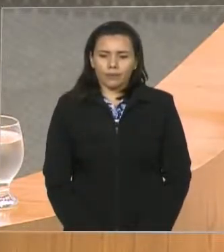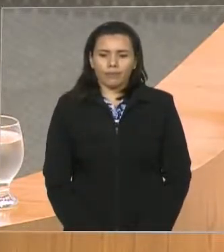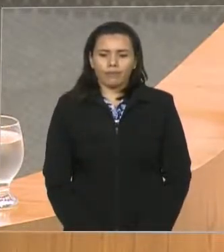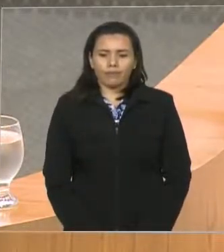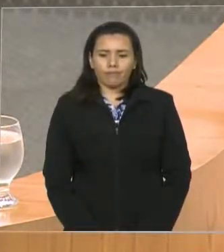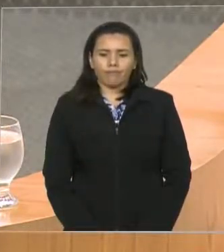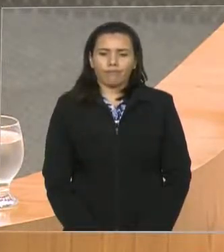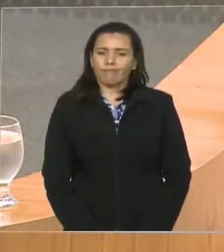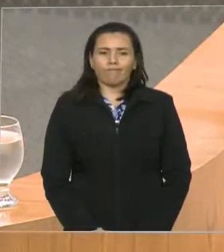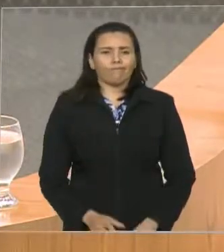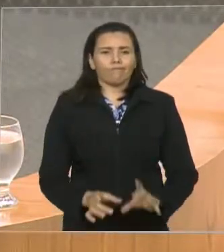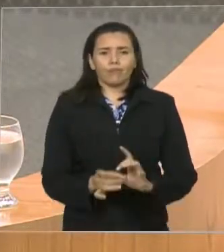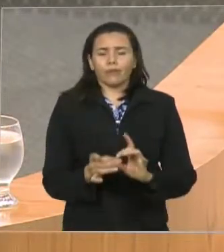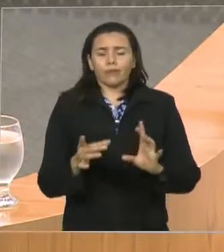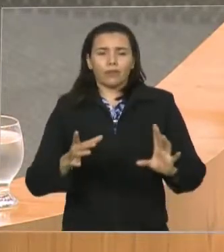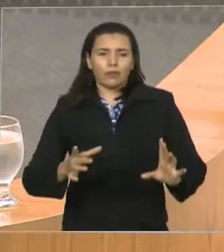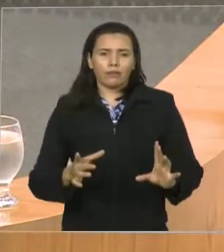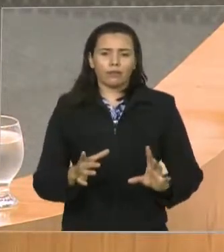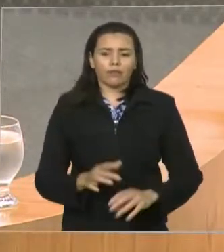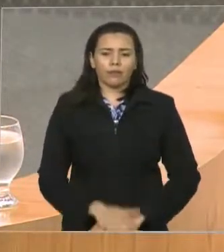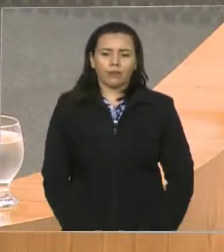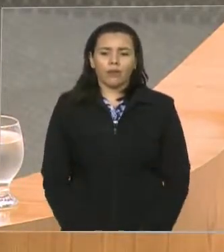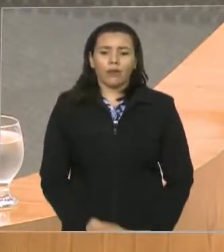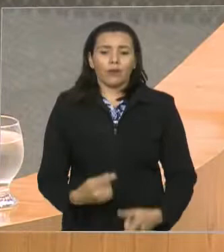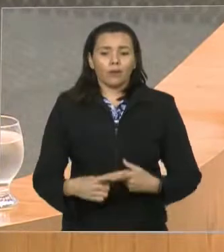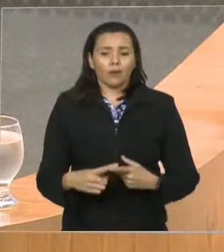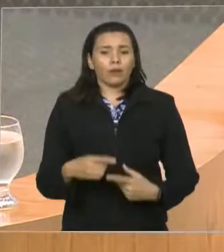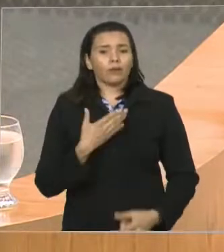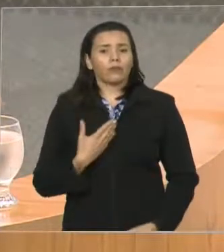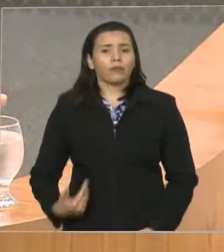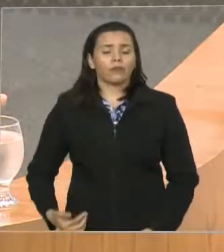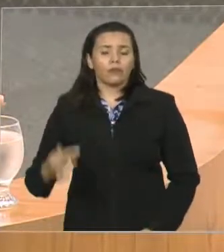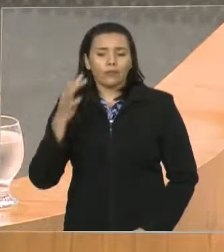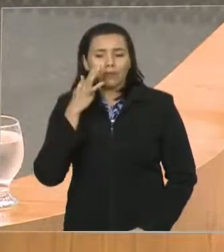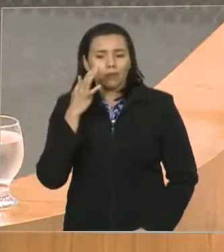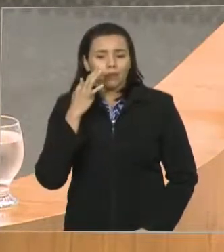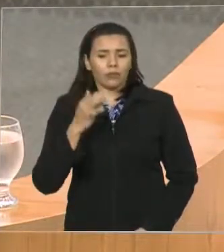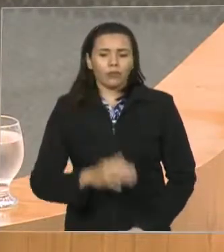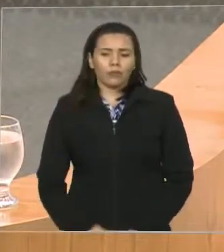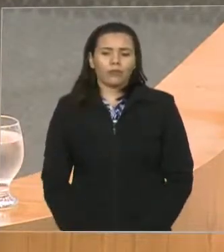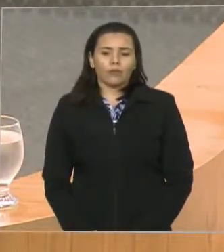oportunidades. Porque o governador Flávio Dino fez e repetiu o mesmo de 2014.